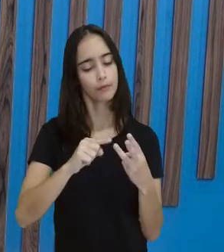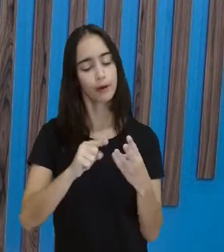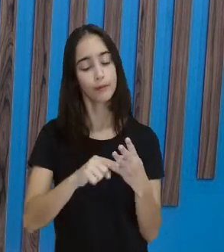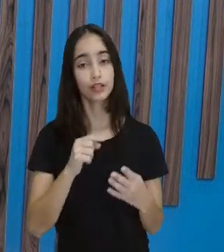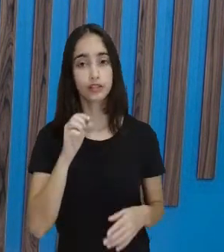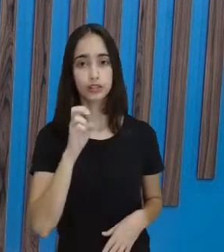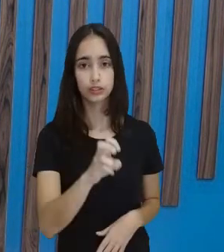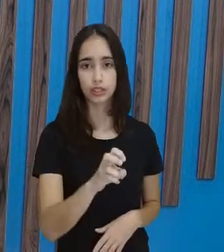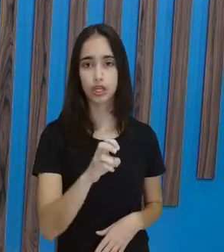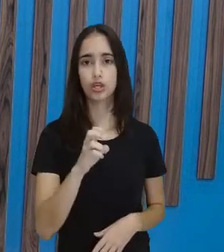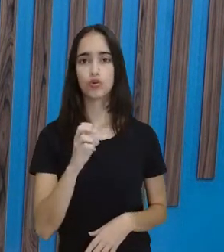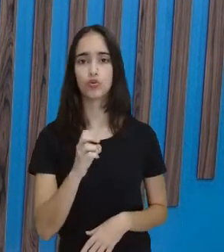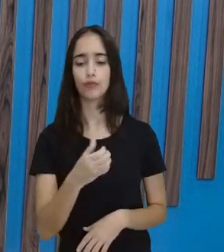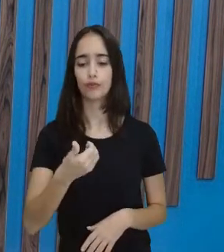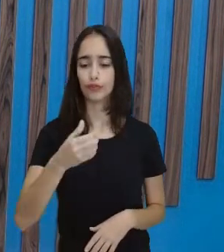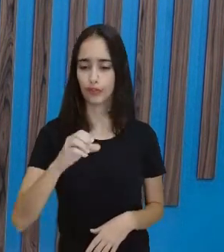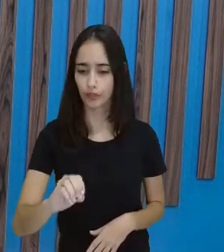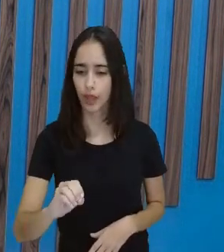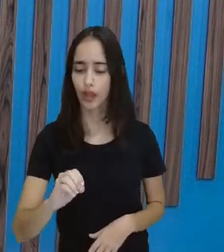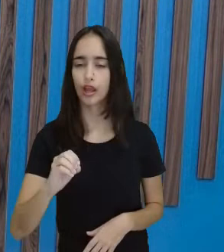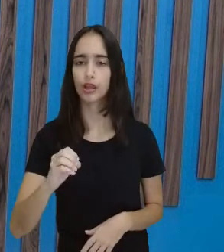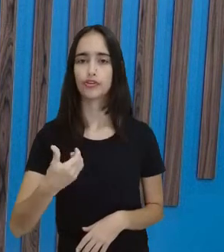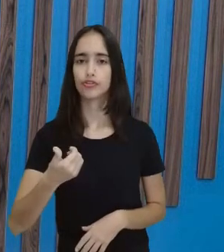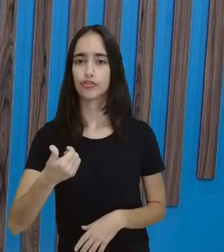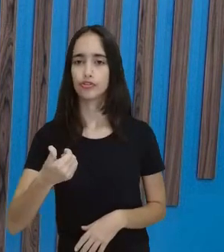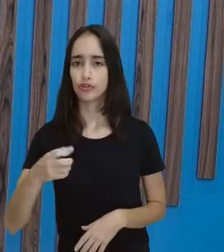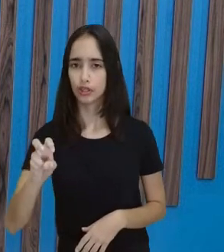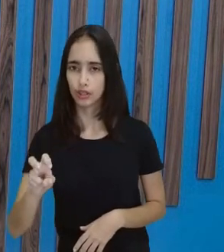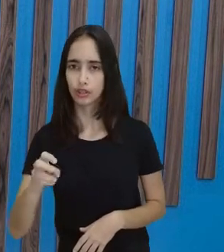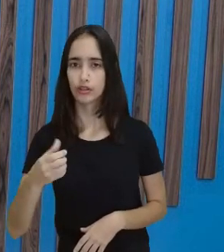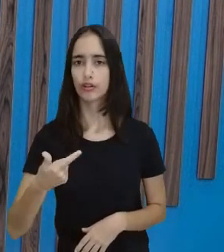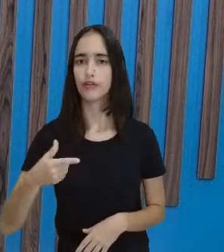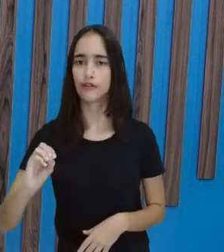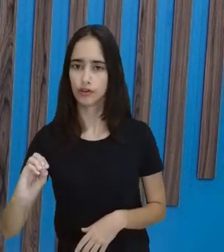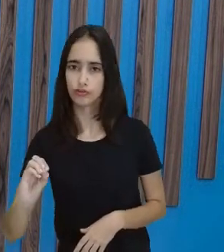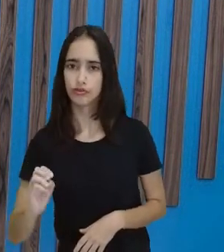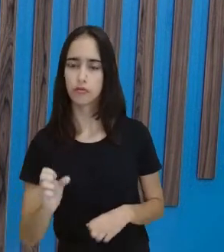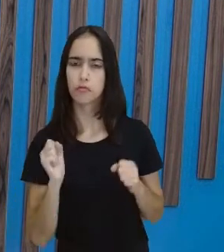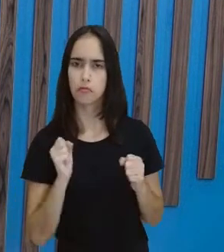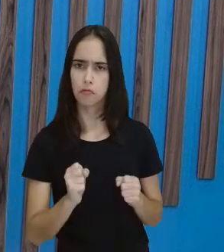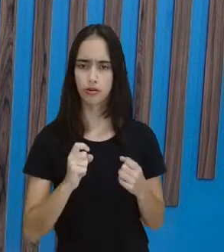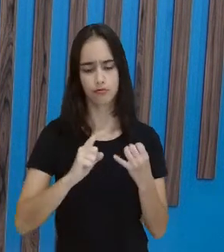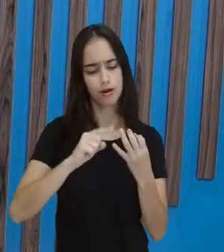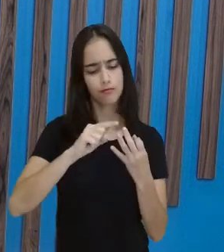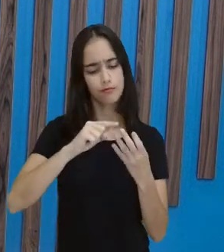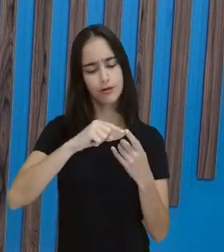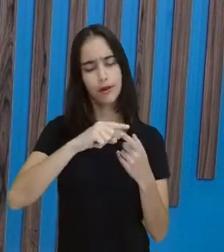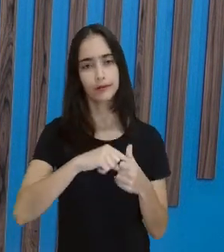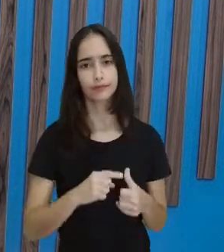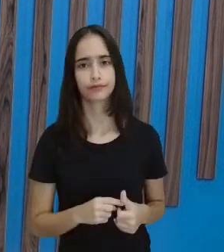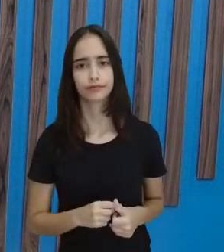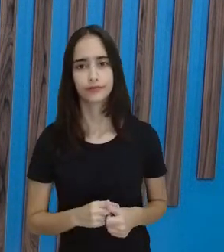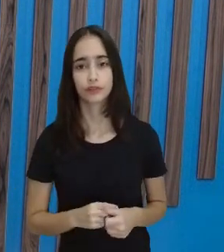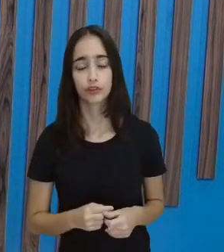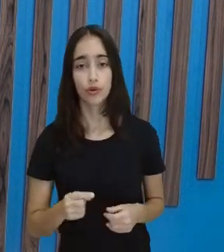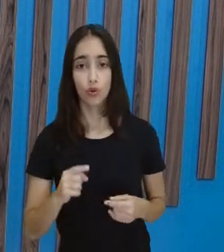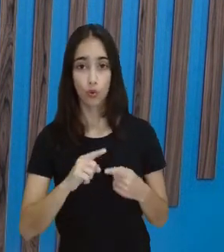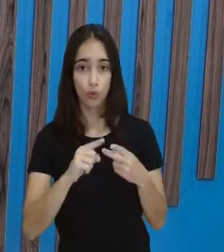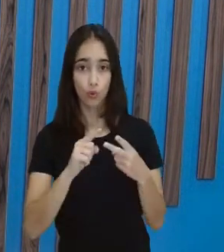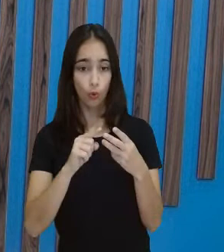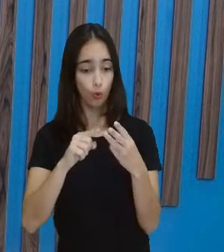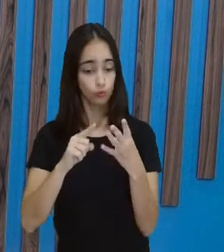5, 10, 15, 20. Eu contei 4 vezes o 5. Isso quer dizer que o